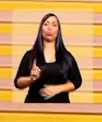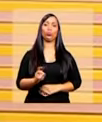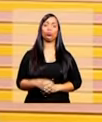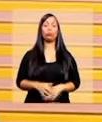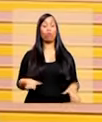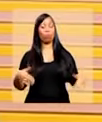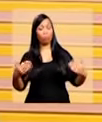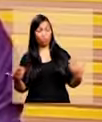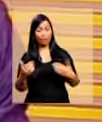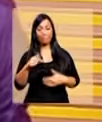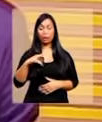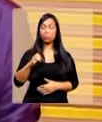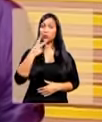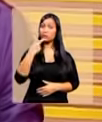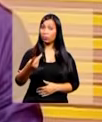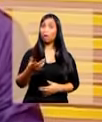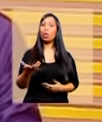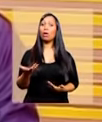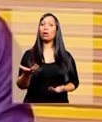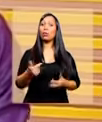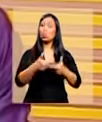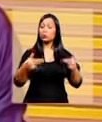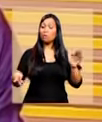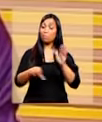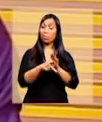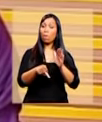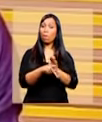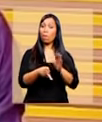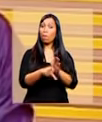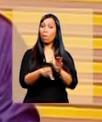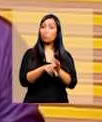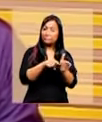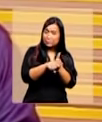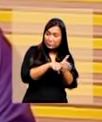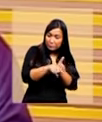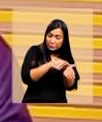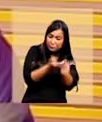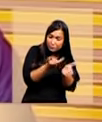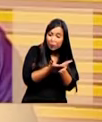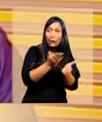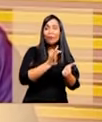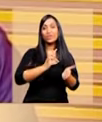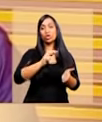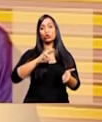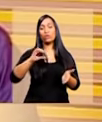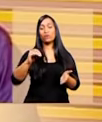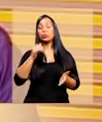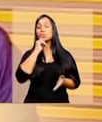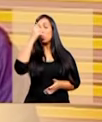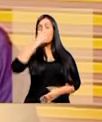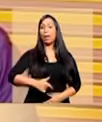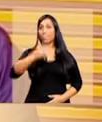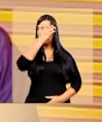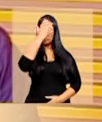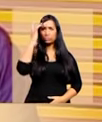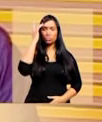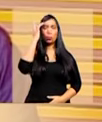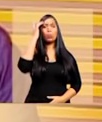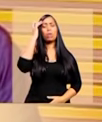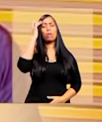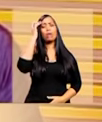isso ou não? Olha, Matheus, eu posso dizer em termos antropológicos, a partir um pouco da filosofia. O ser humano, ele é um